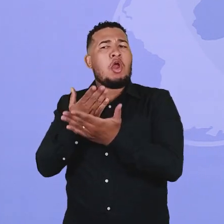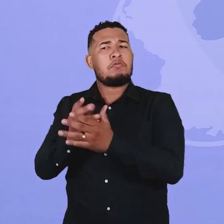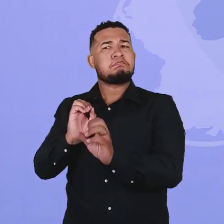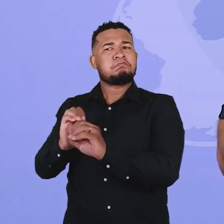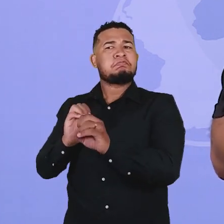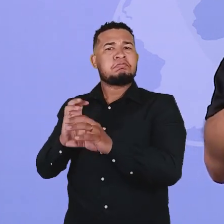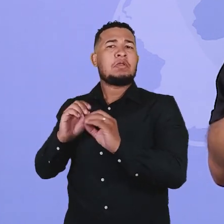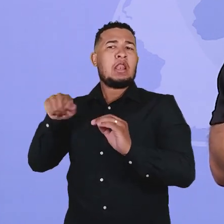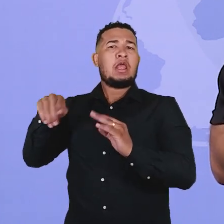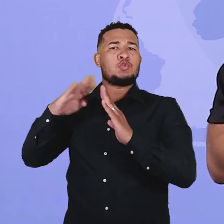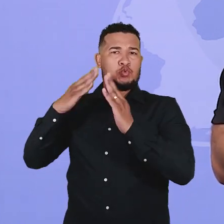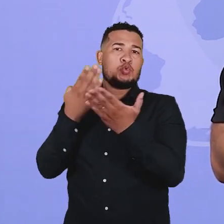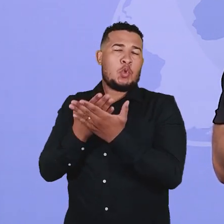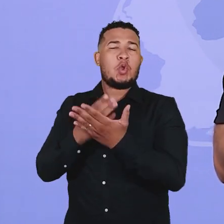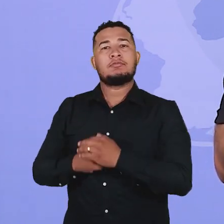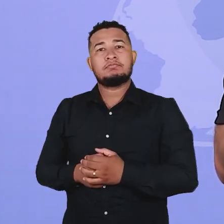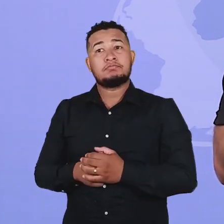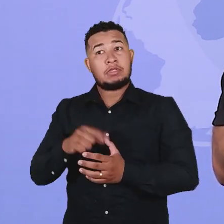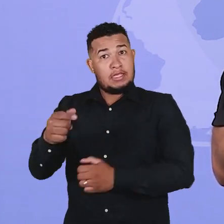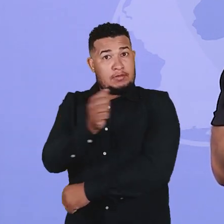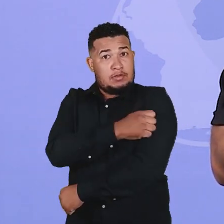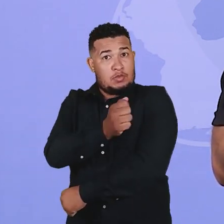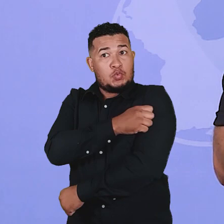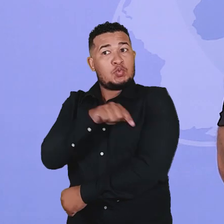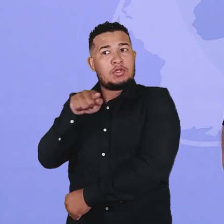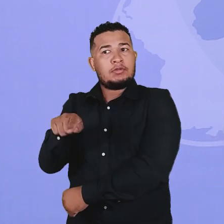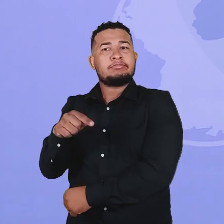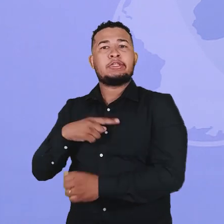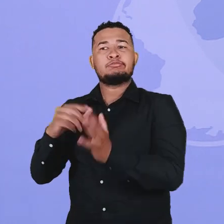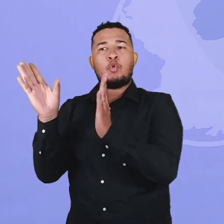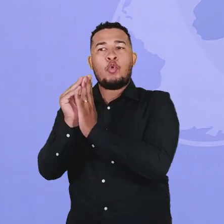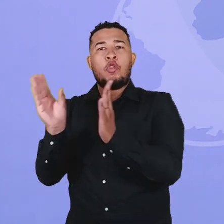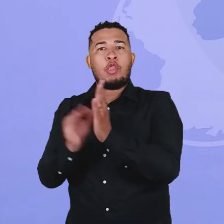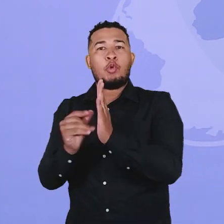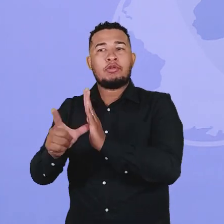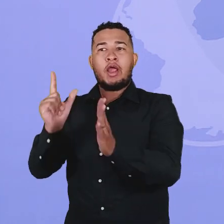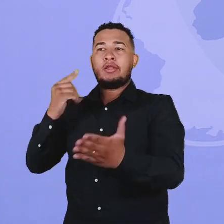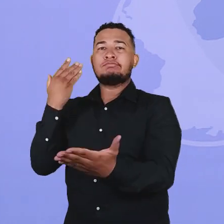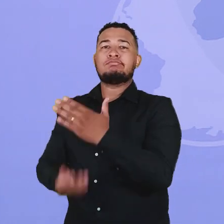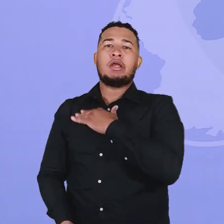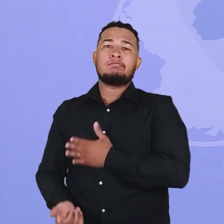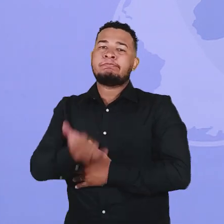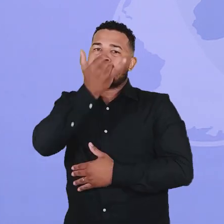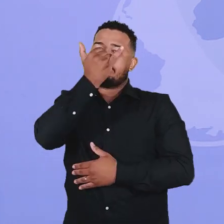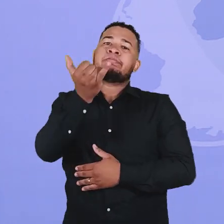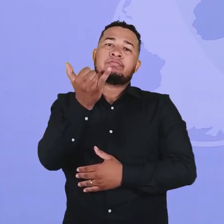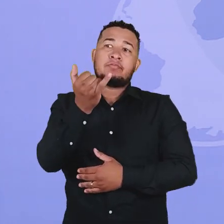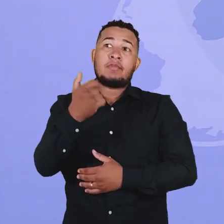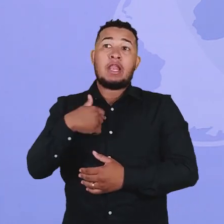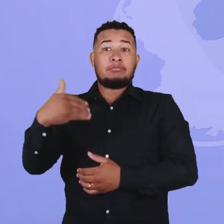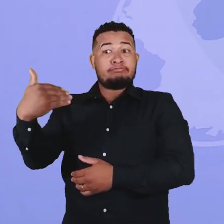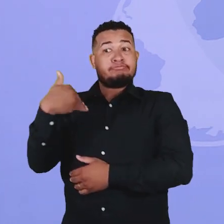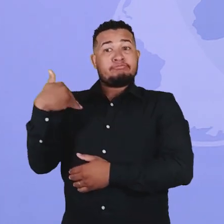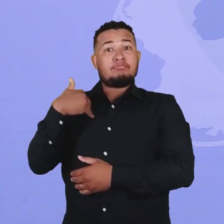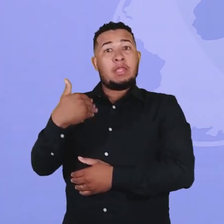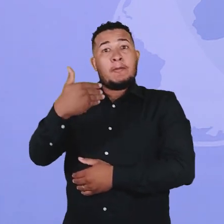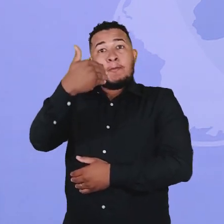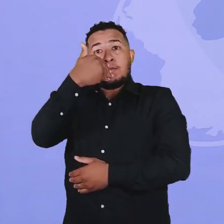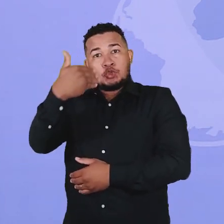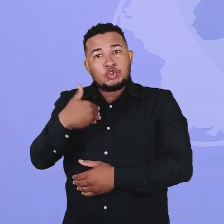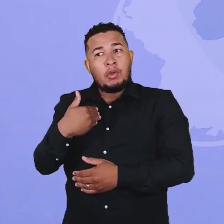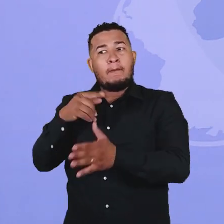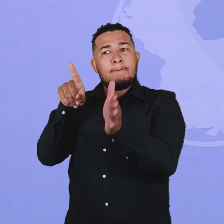aula na escola e uma determinada aluna tinha perdido o conteúdo no dia anterior. E ela chegou para mim e pediu